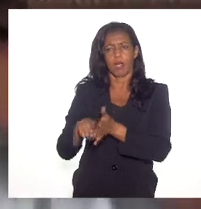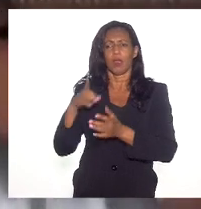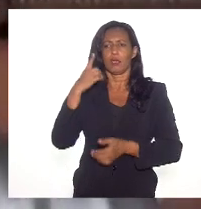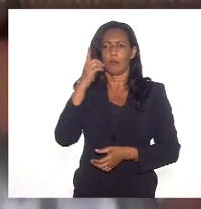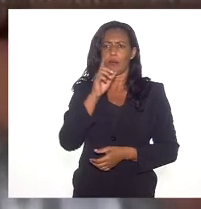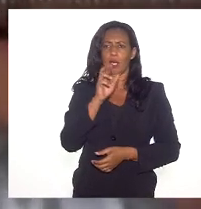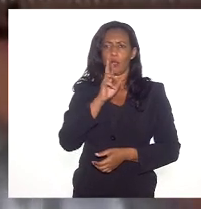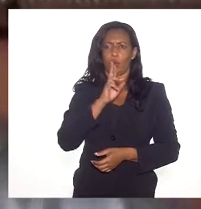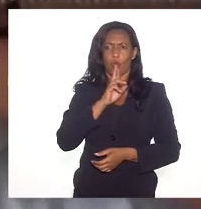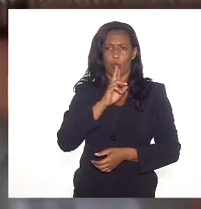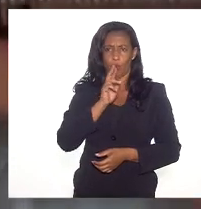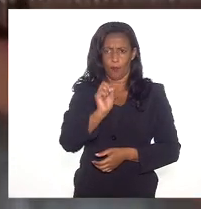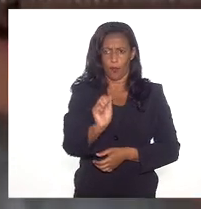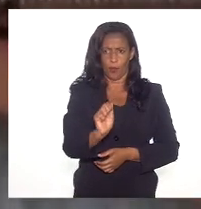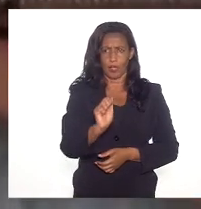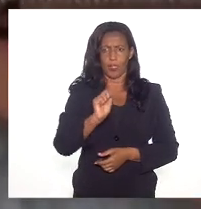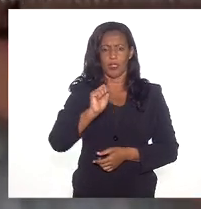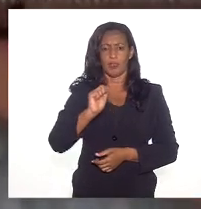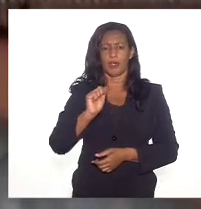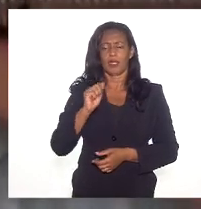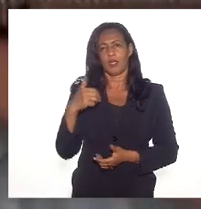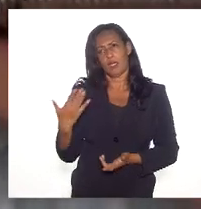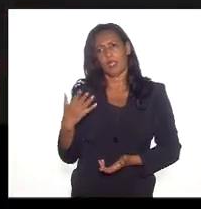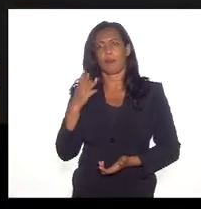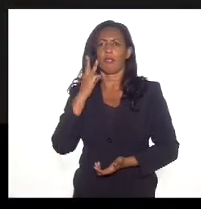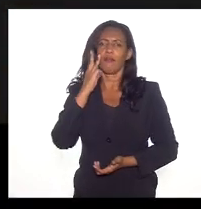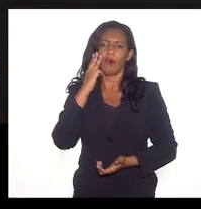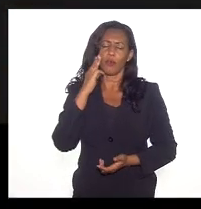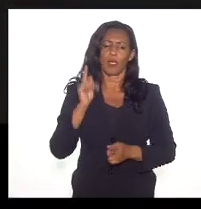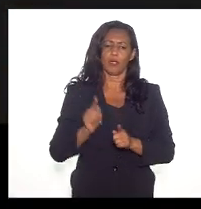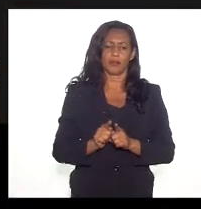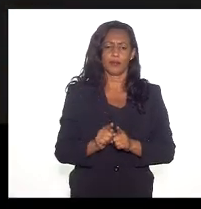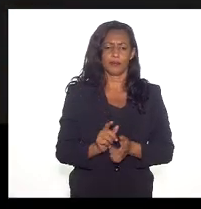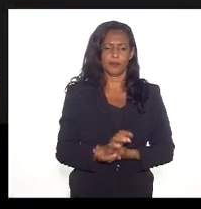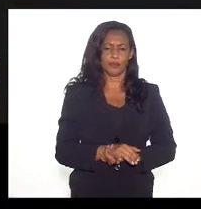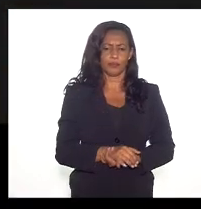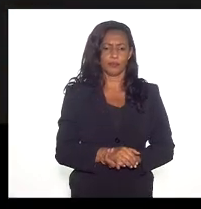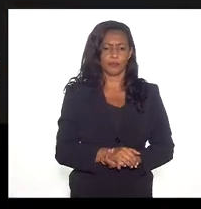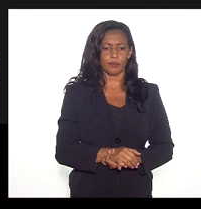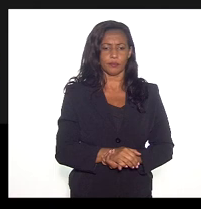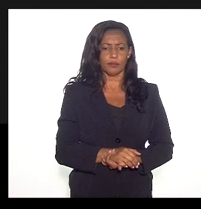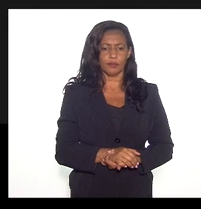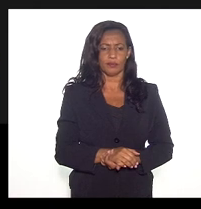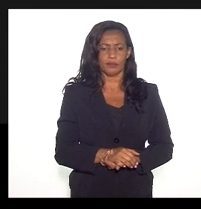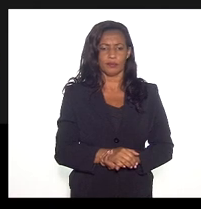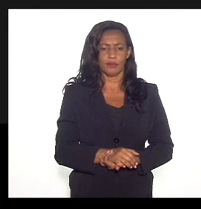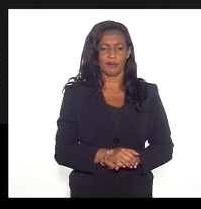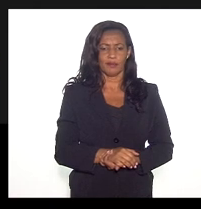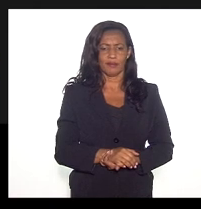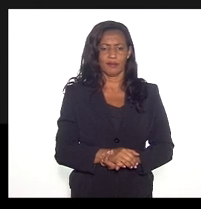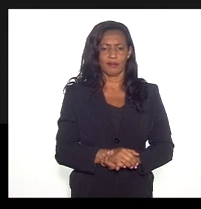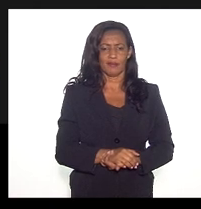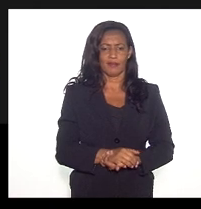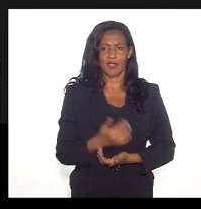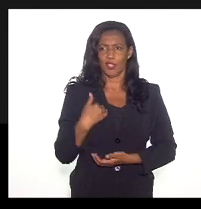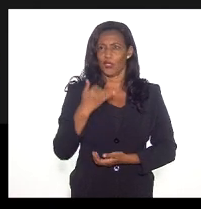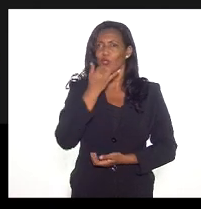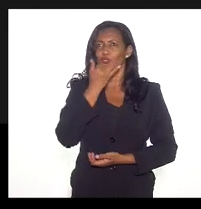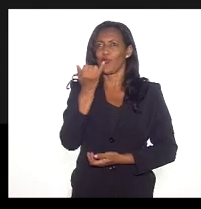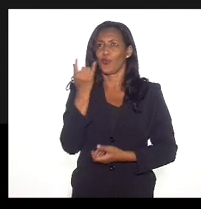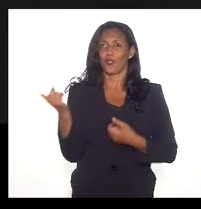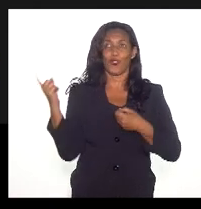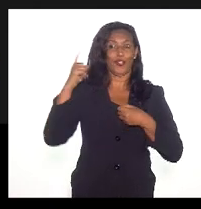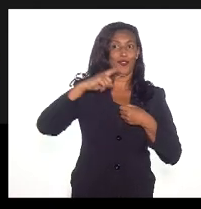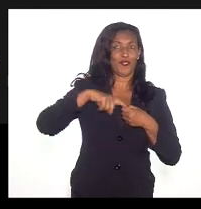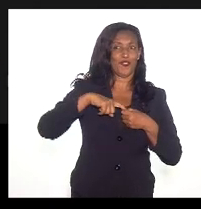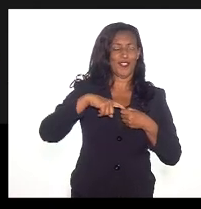e do deputado Valdeque, se eu não me engano, né, que também pediu. Não, eu estou devolvendo meu pedido de vista. Ah, cara. Sim.